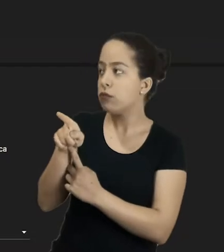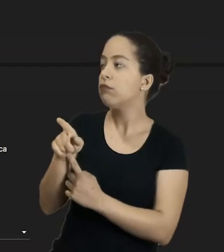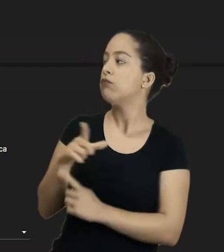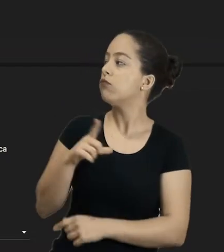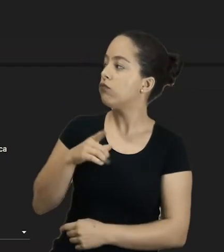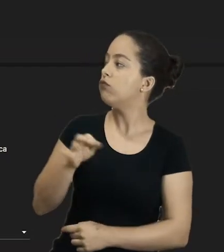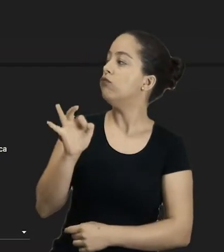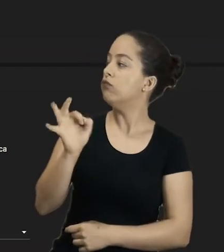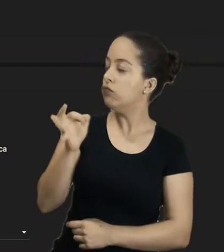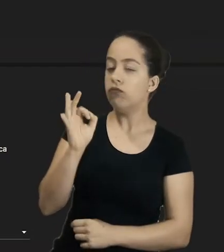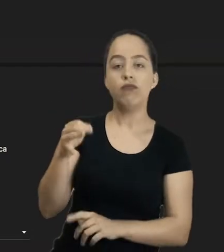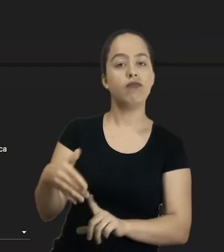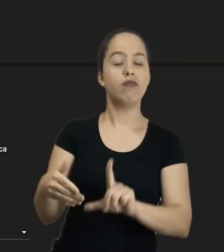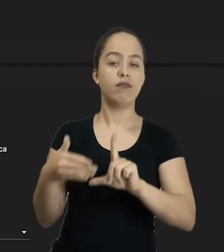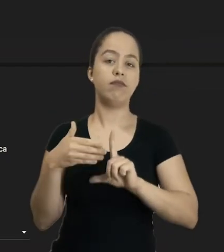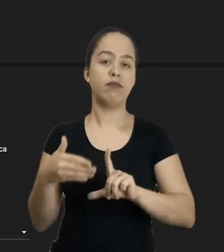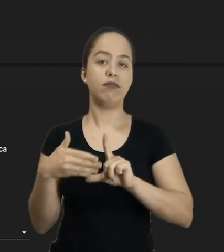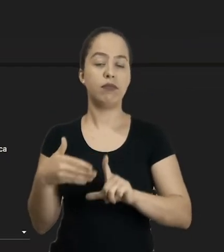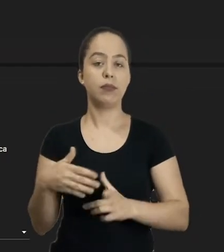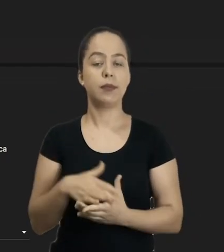transmissão.